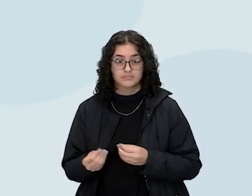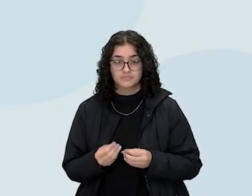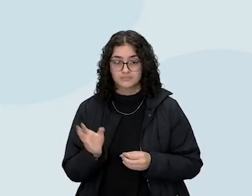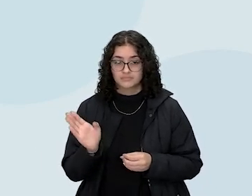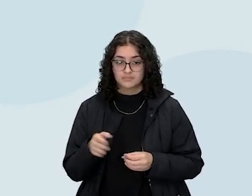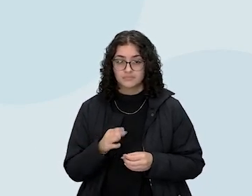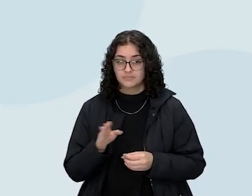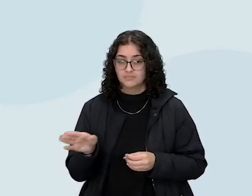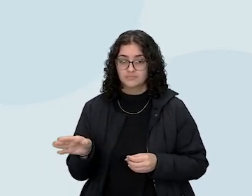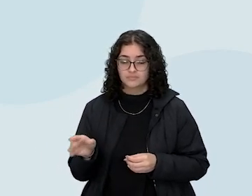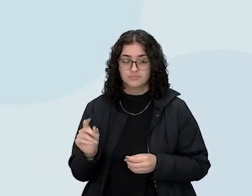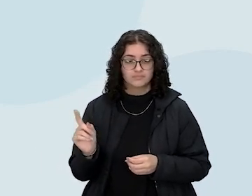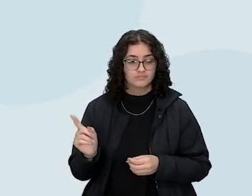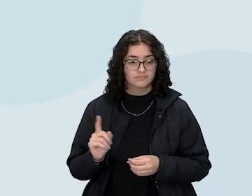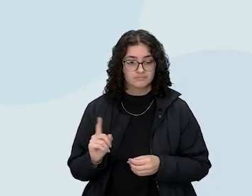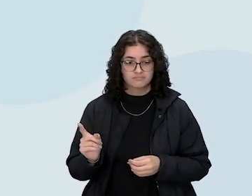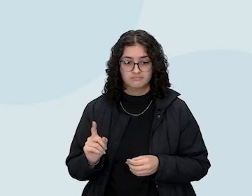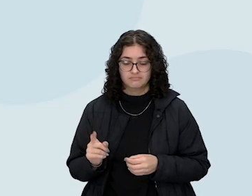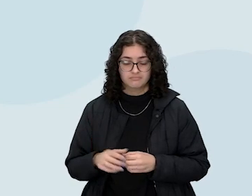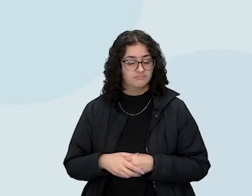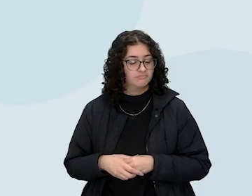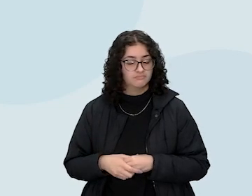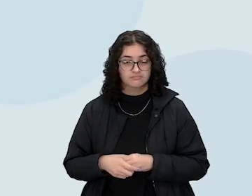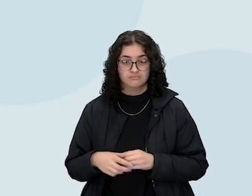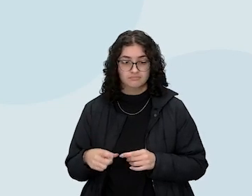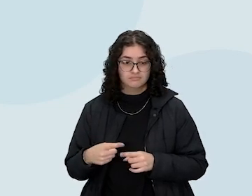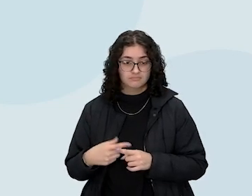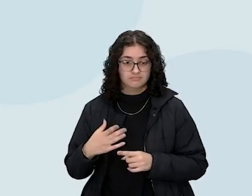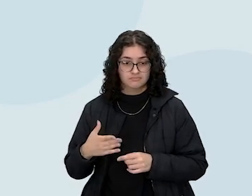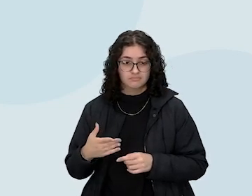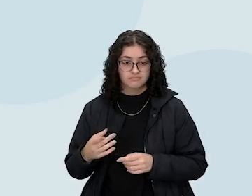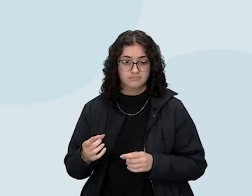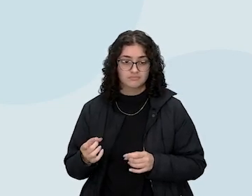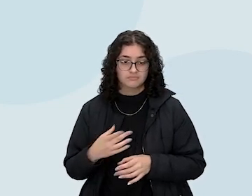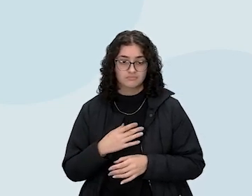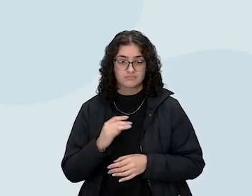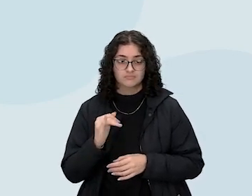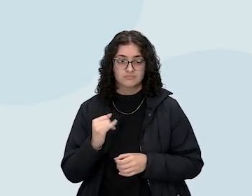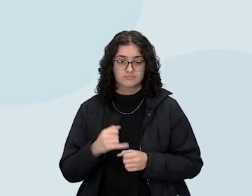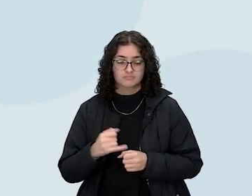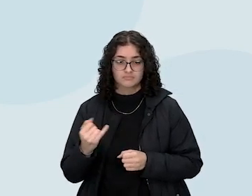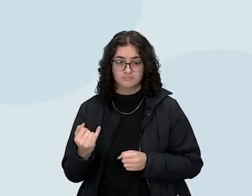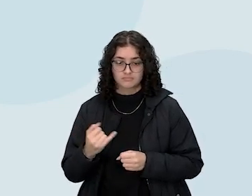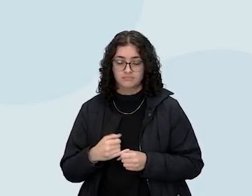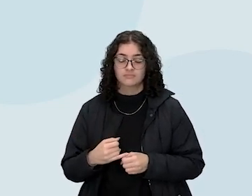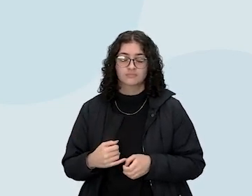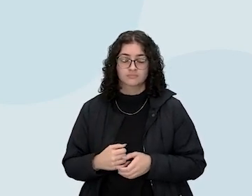ocorrendo lixiviação. Não vai solubilizar porque ele já está na forma iônica, tá?